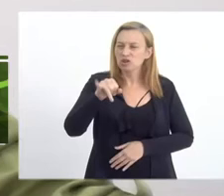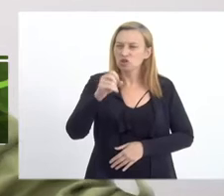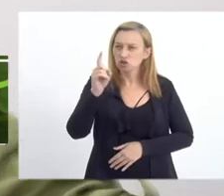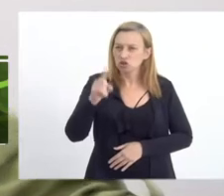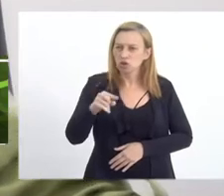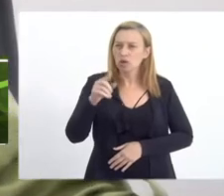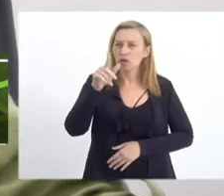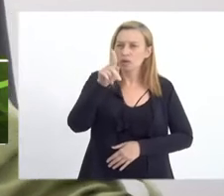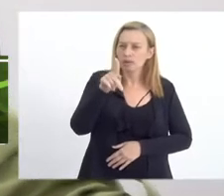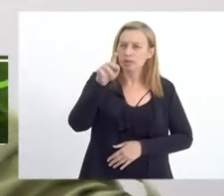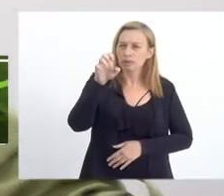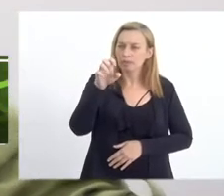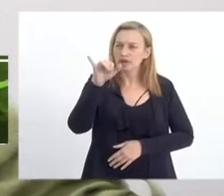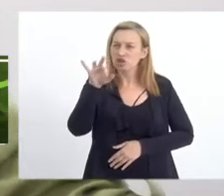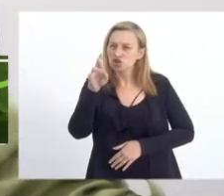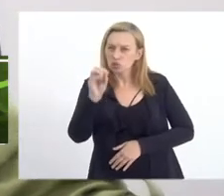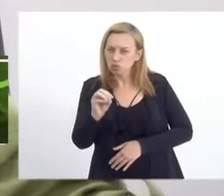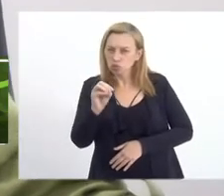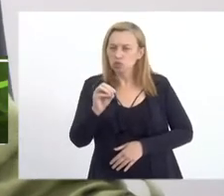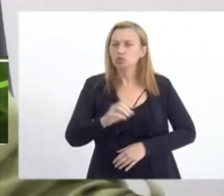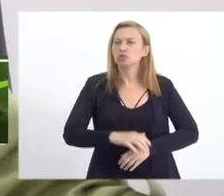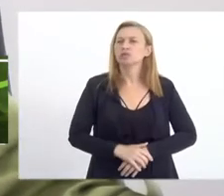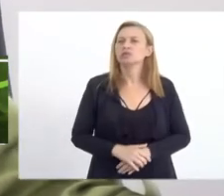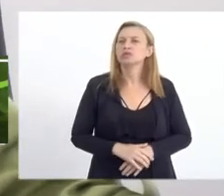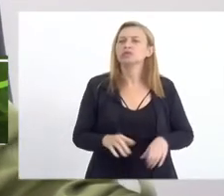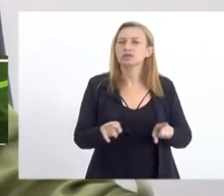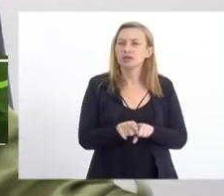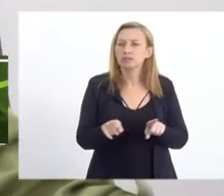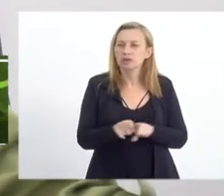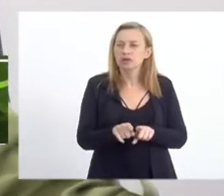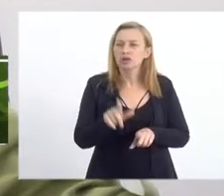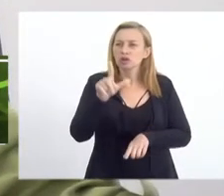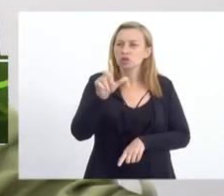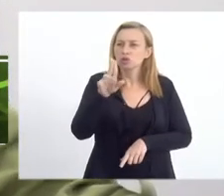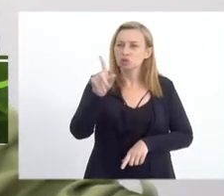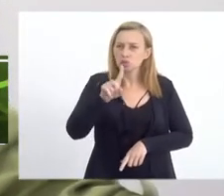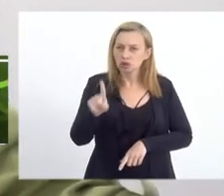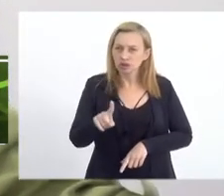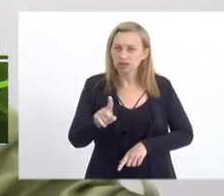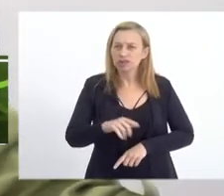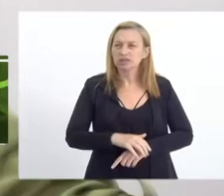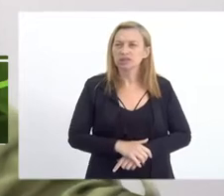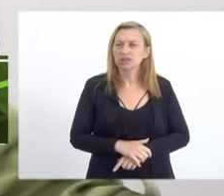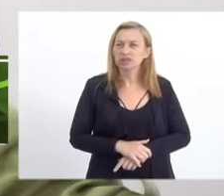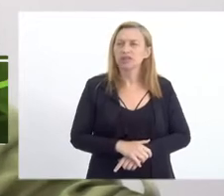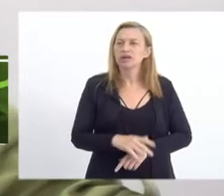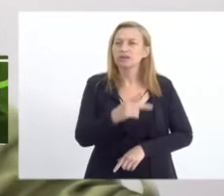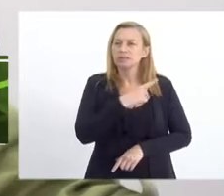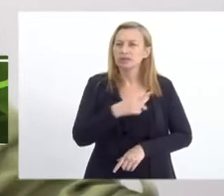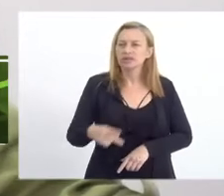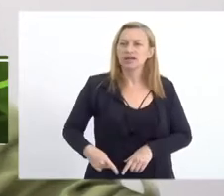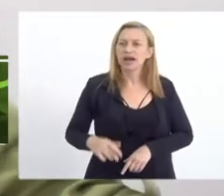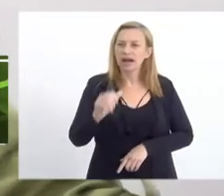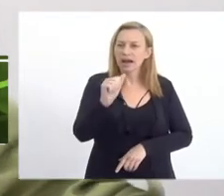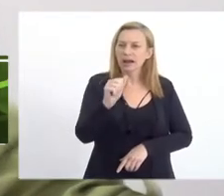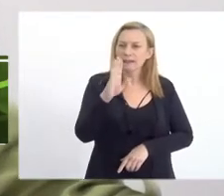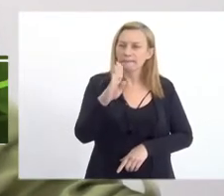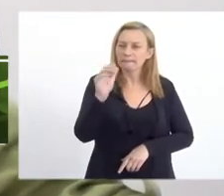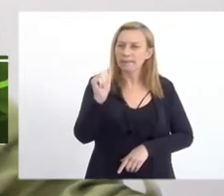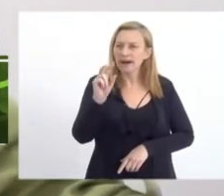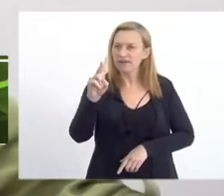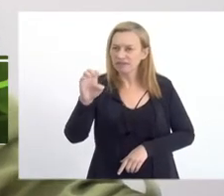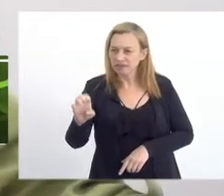do Batalhão de Áreas Turísticas. Quero também saudar o senhor Luiz Strauss, que ele é presidente da ABAV. Ele está